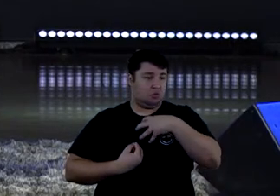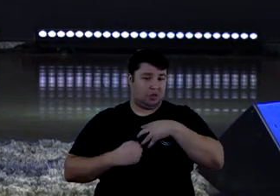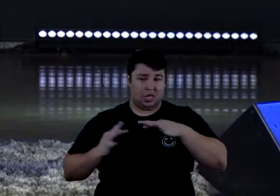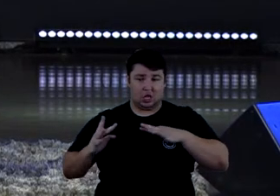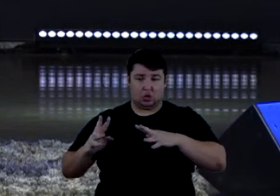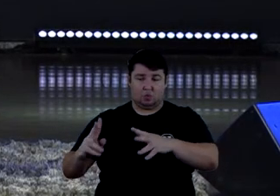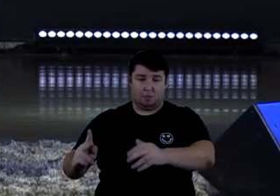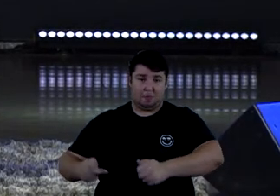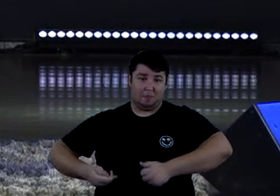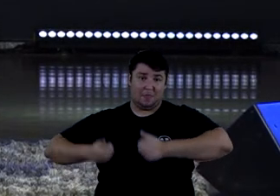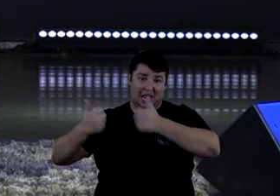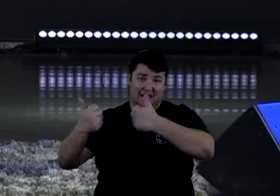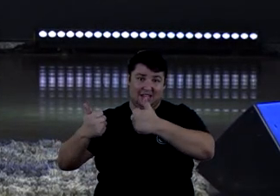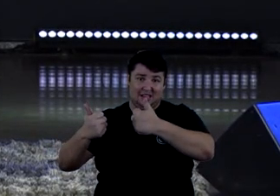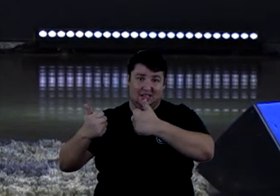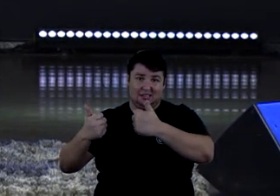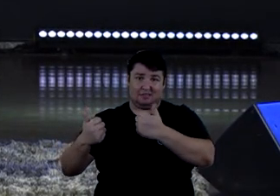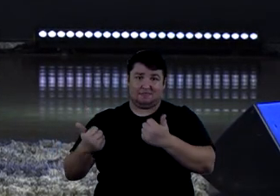funcionando.